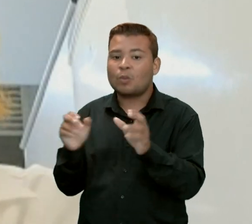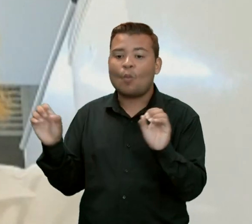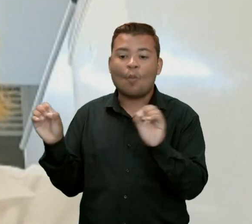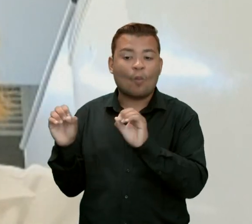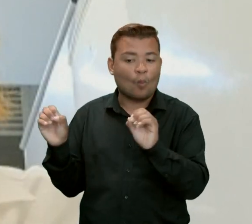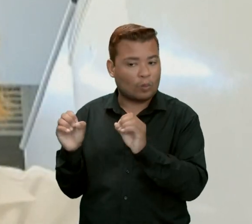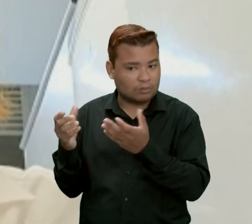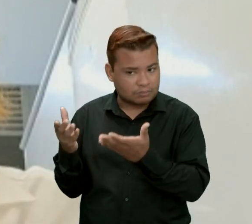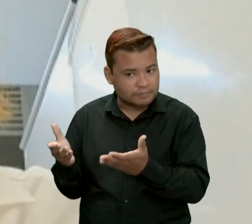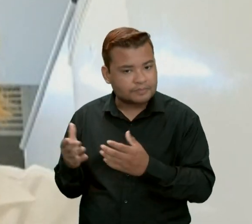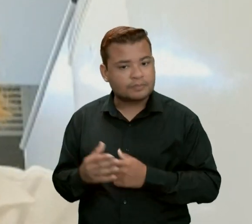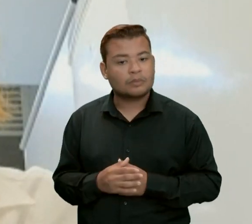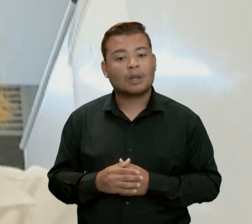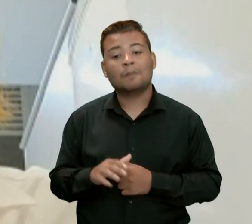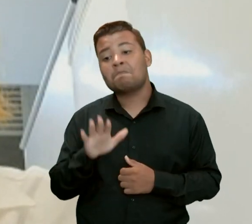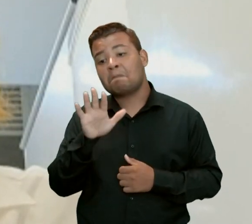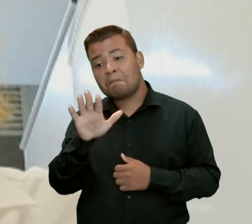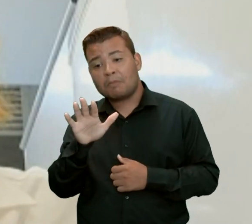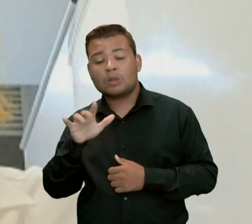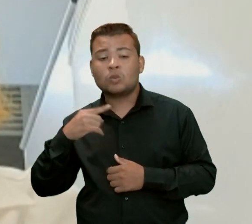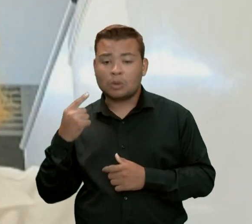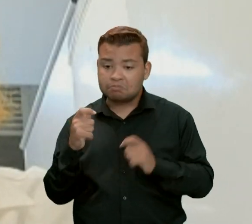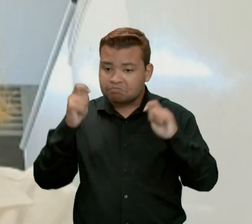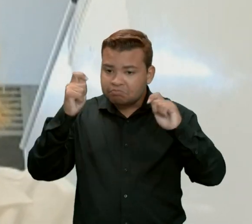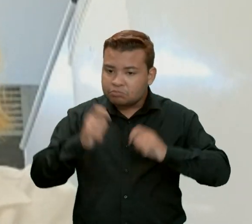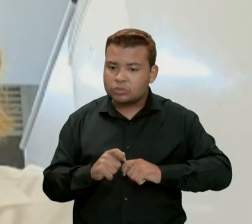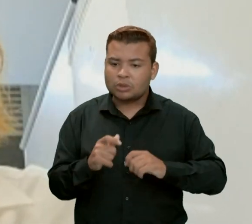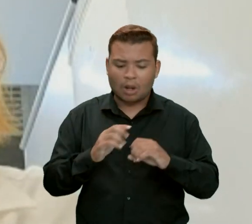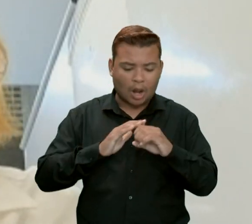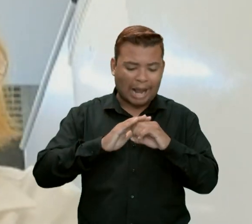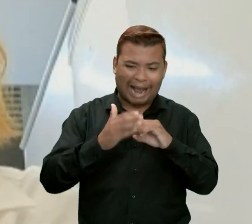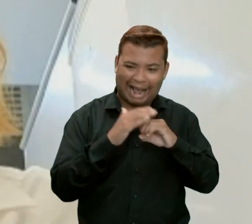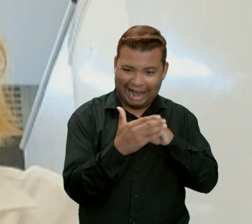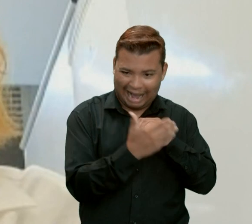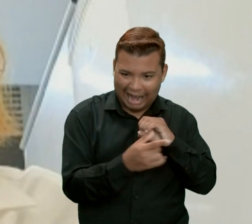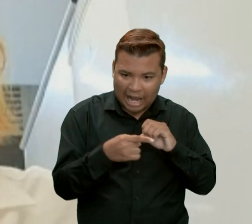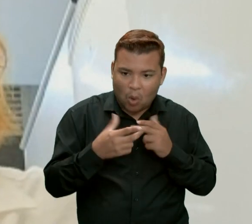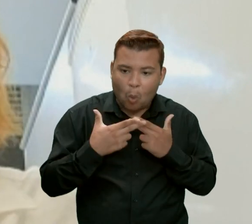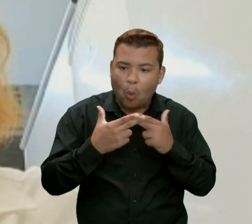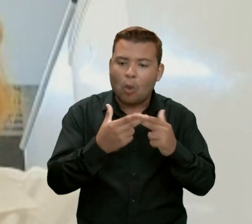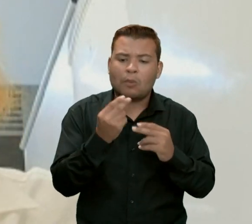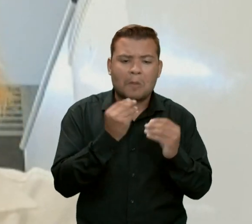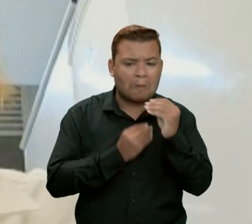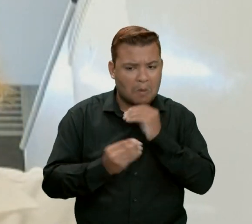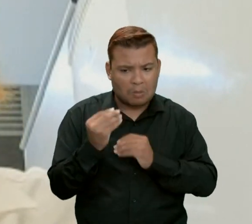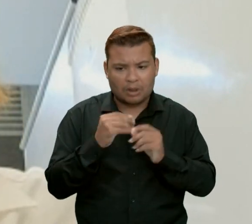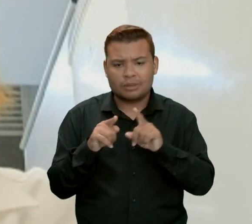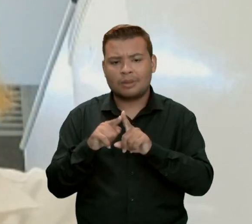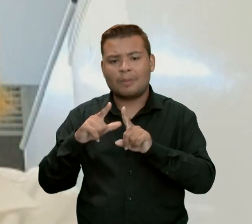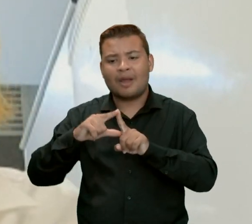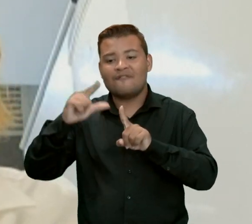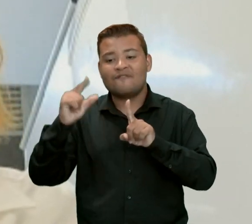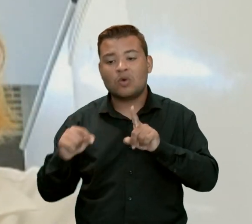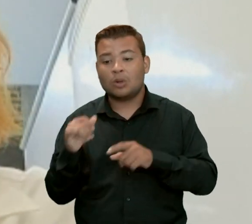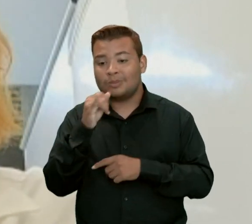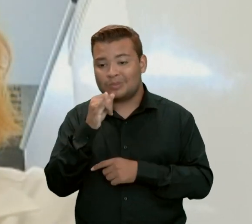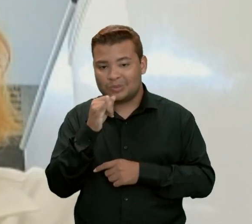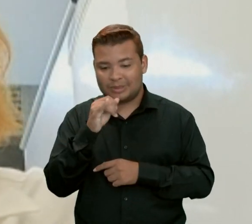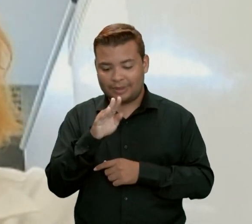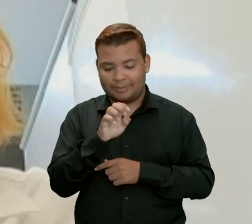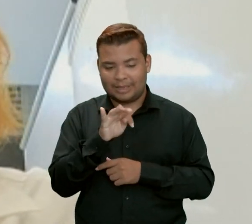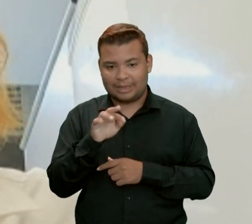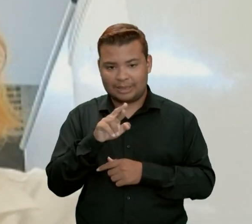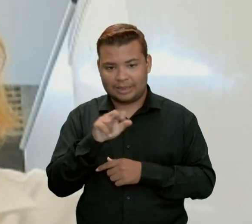né? Mas a gente pode sim consumir a casca e até a folha da beterraba, a folha